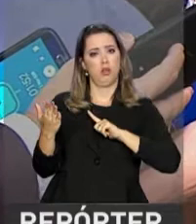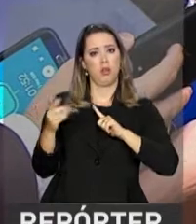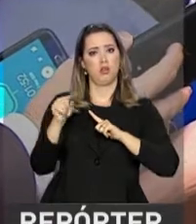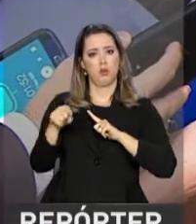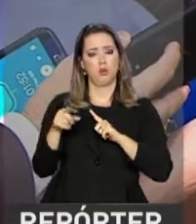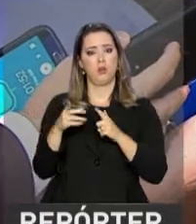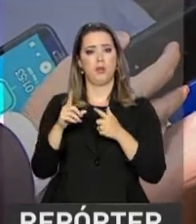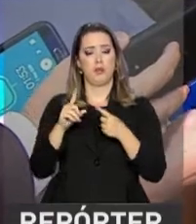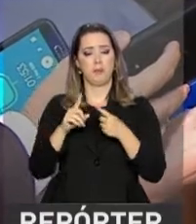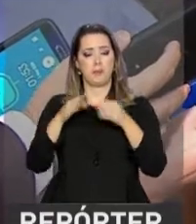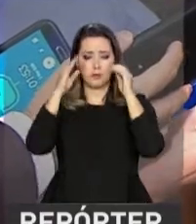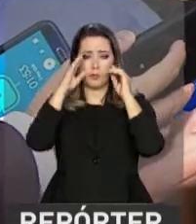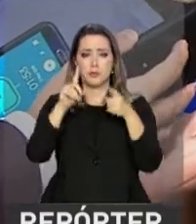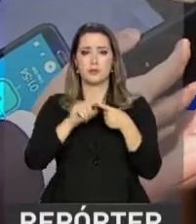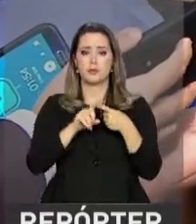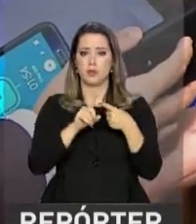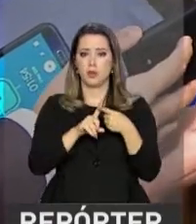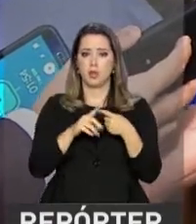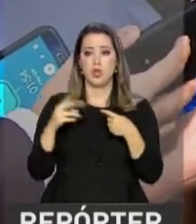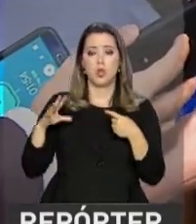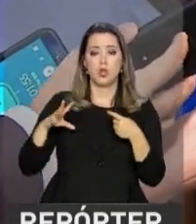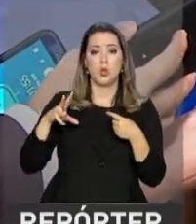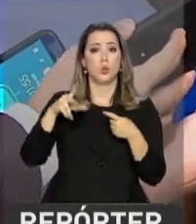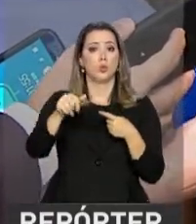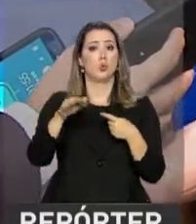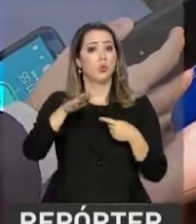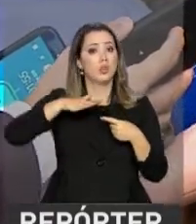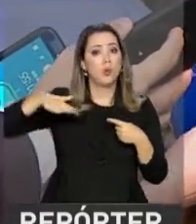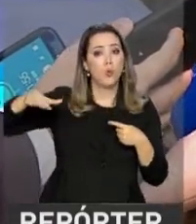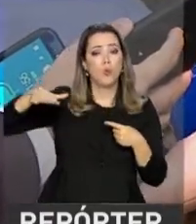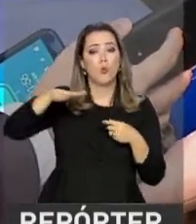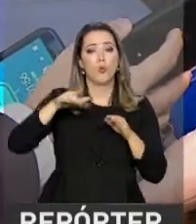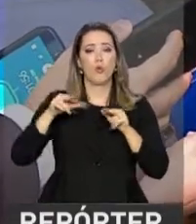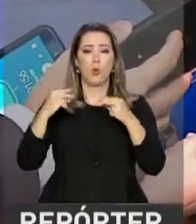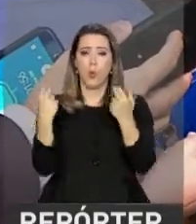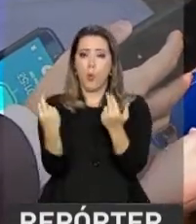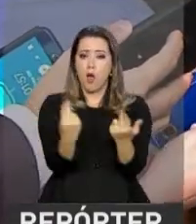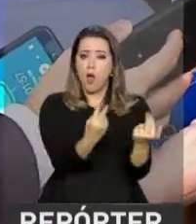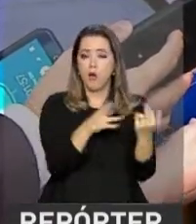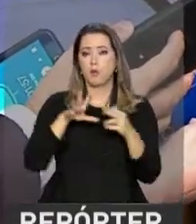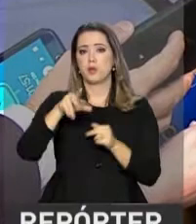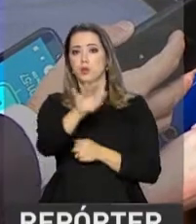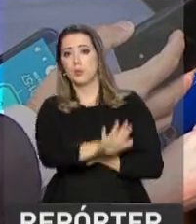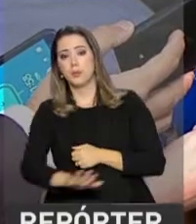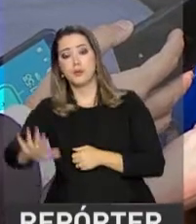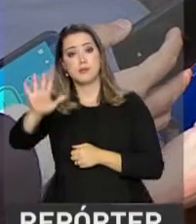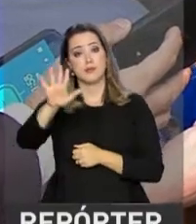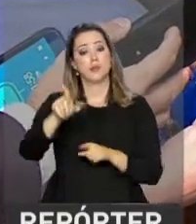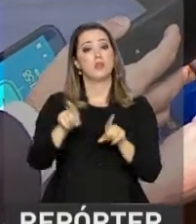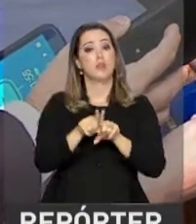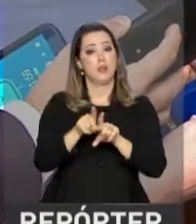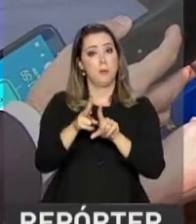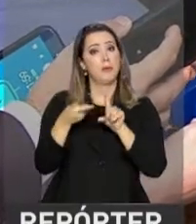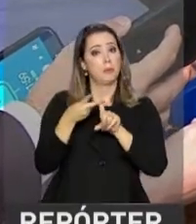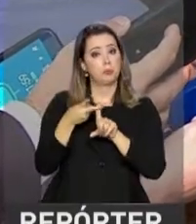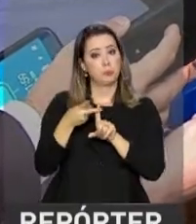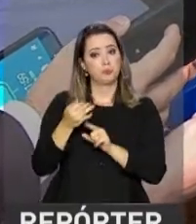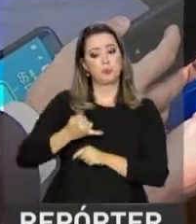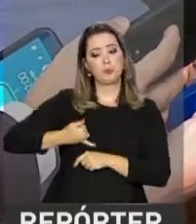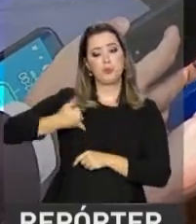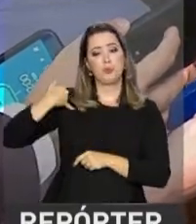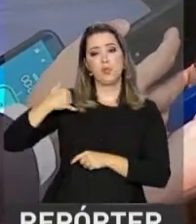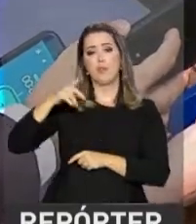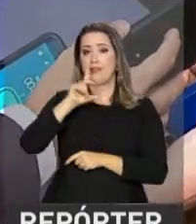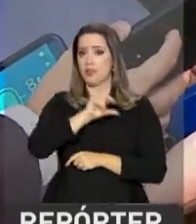previdenciário igual para todos os brasileiros e uma idade mínima mesmo que existam na cidade